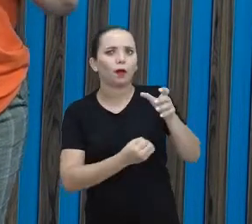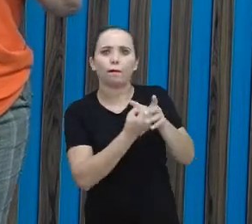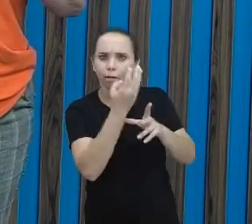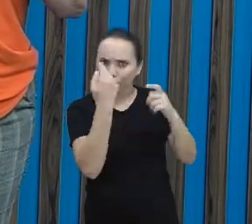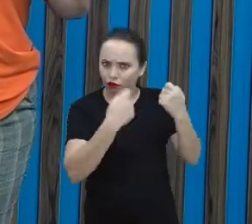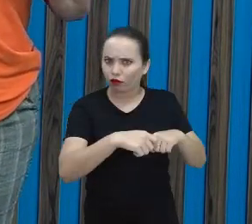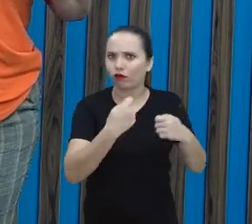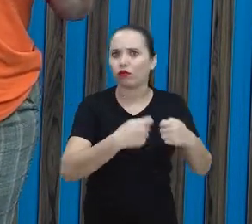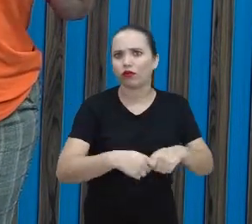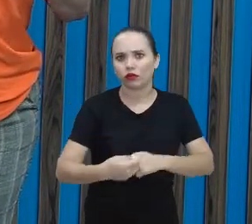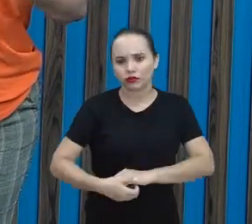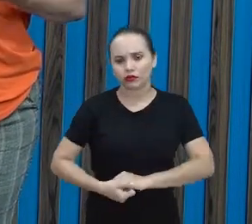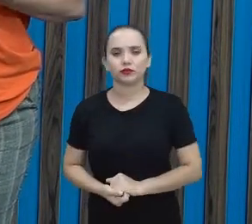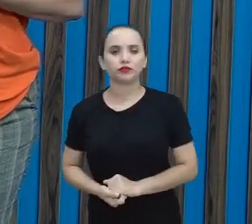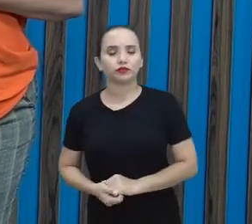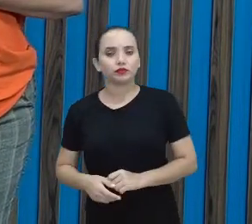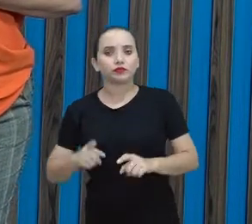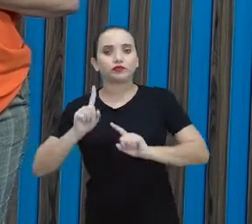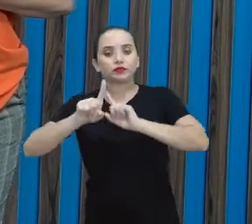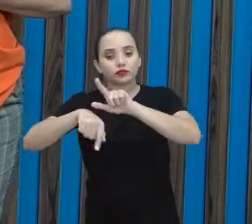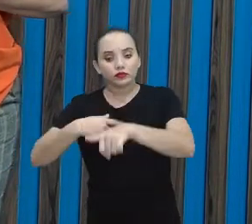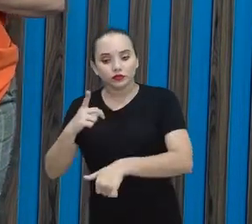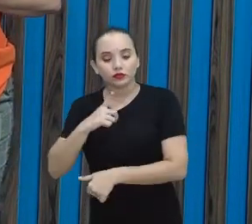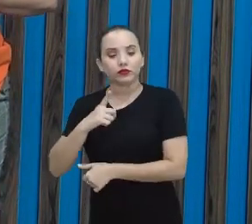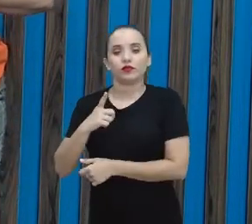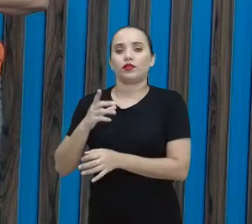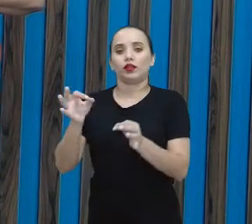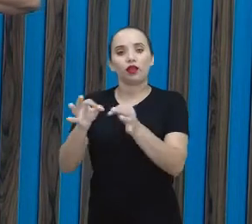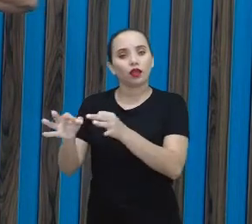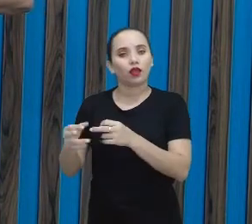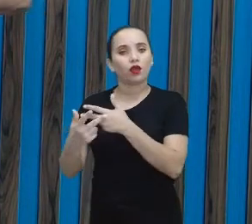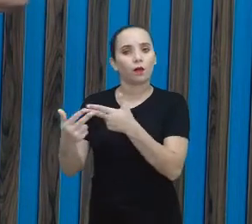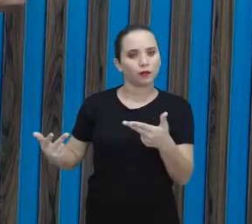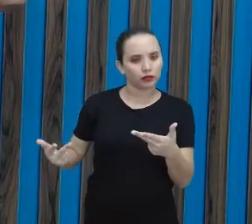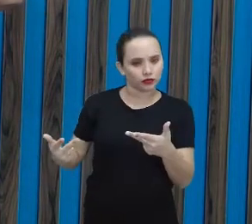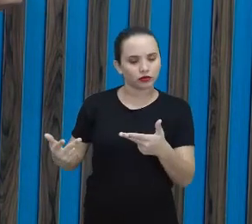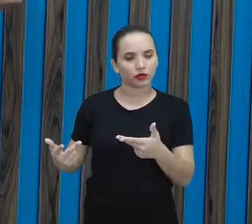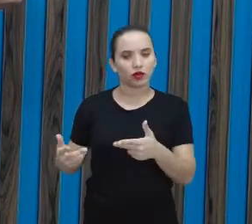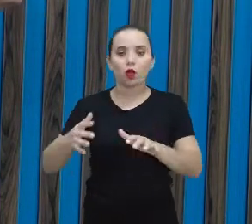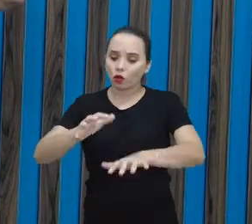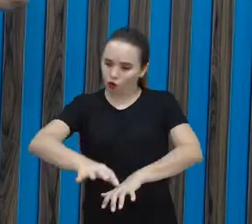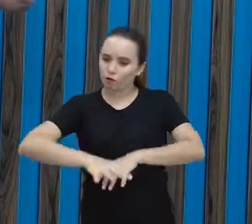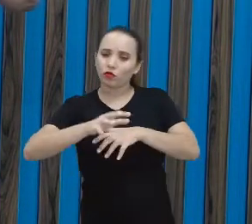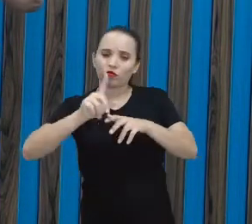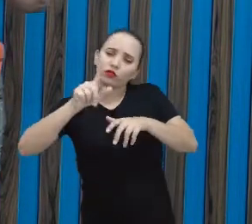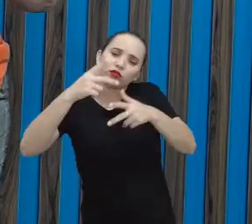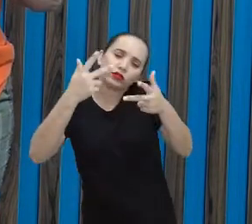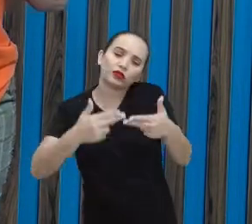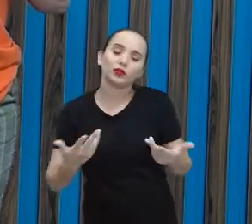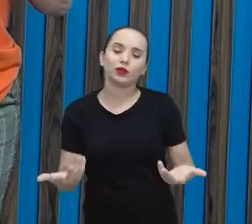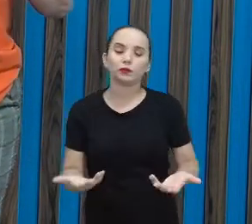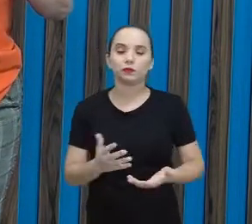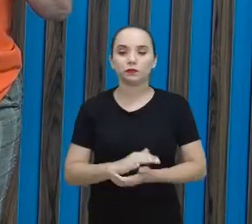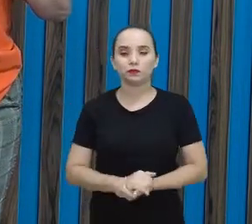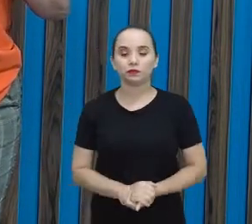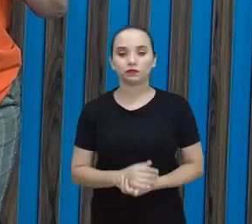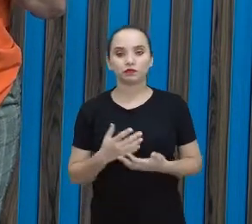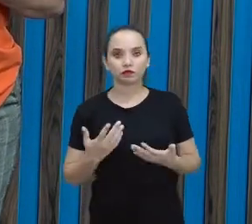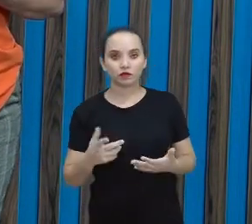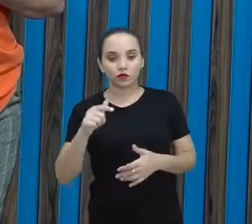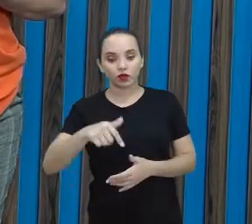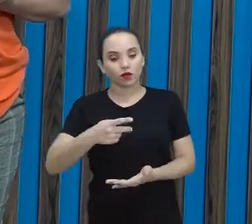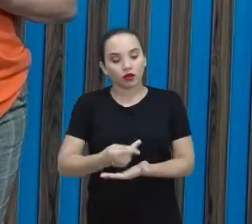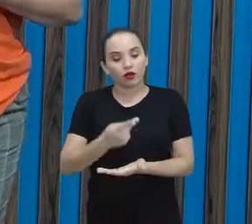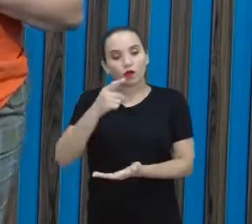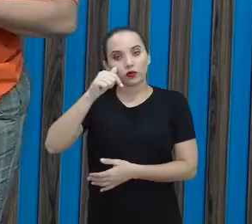artísticos para que a obra aconteça. Com os movimentos artísticos não é diferente. Então, esse movimento, ele aconteceu aqui